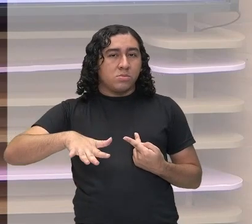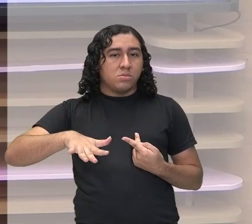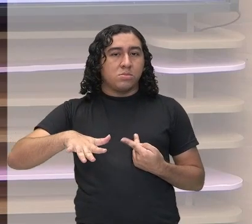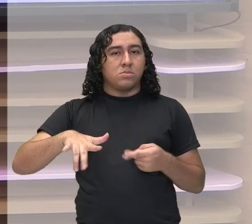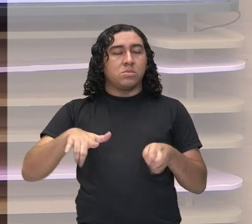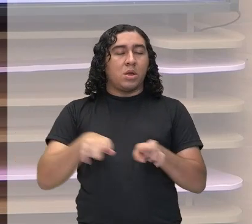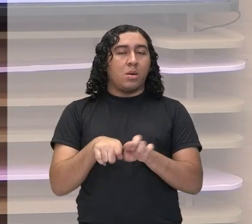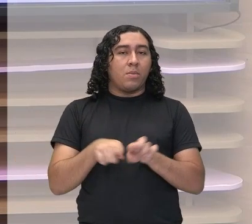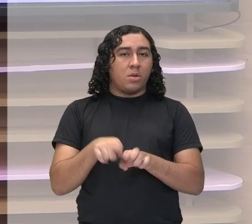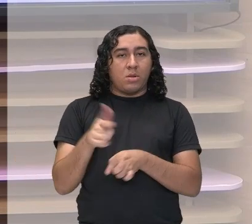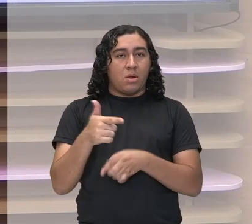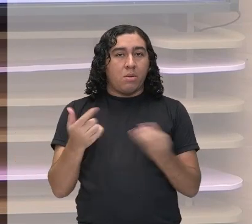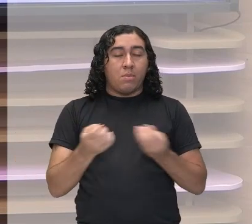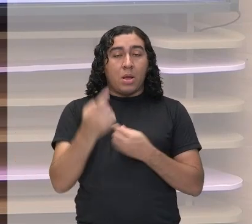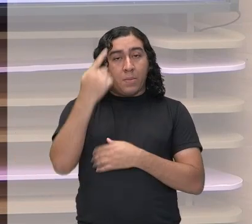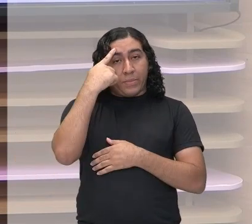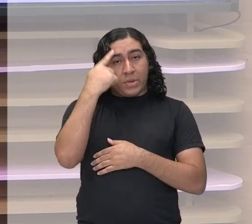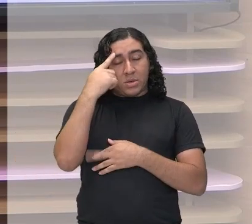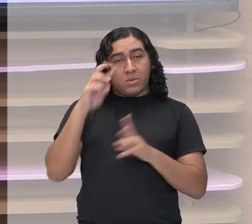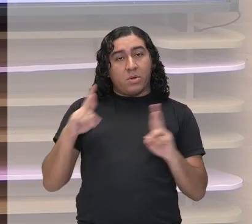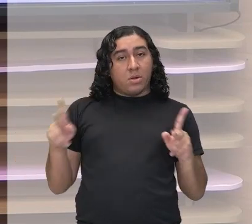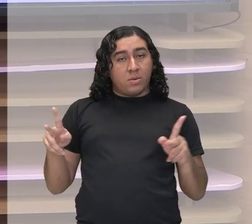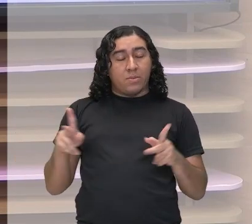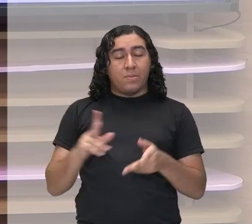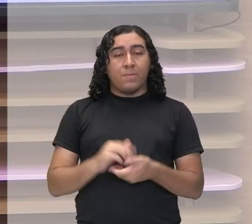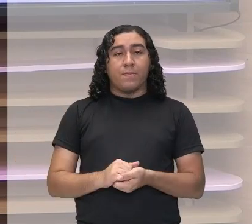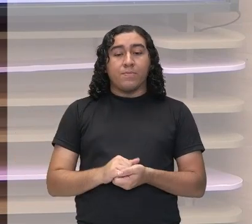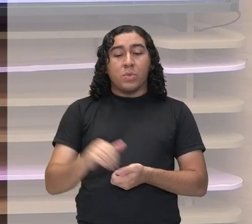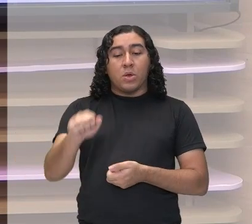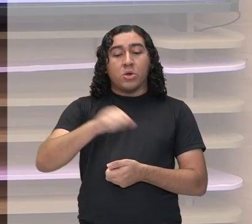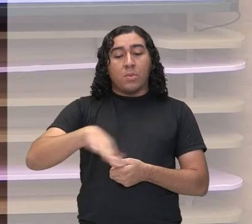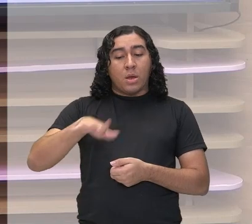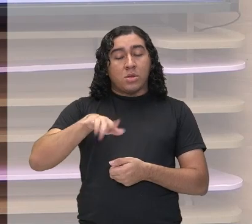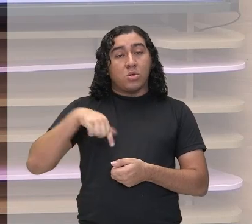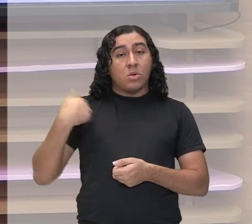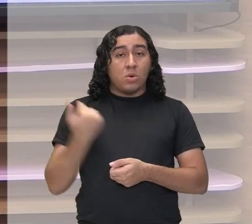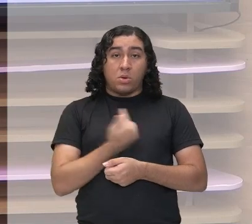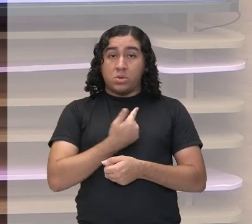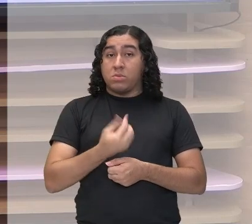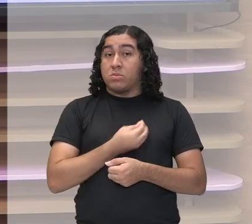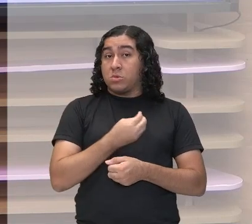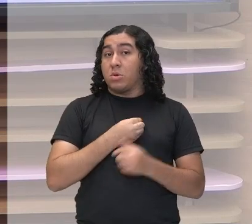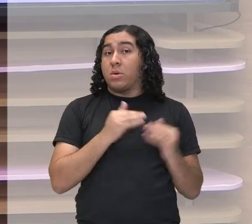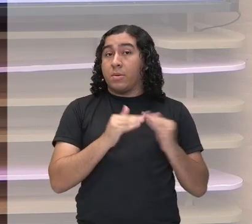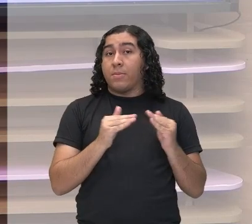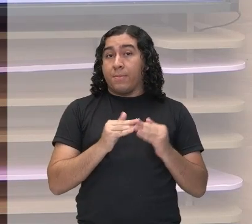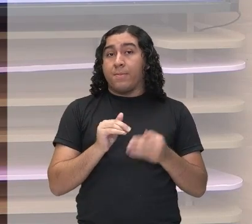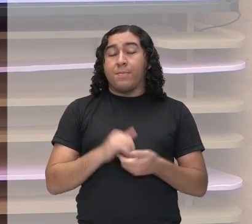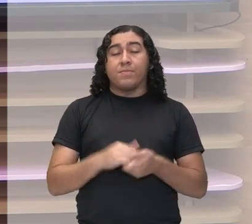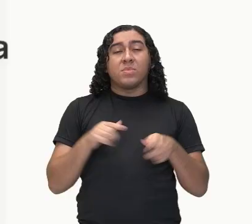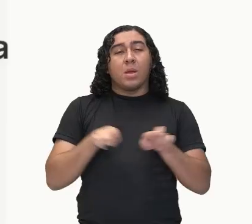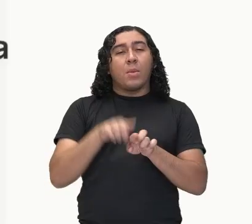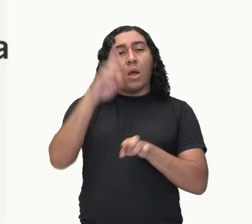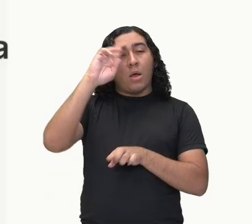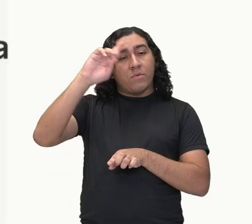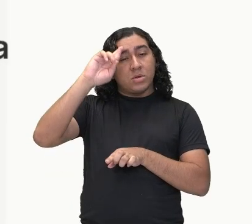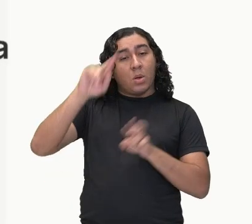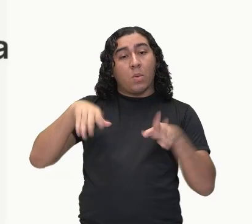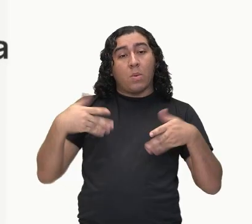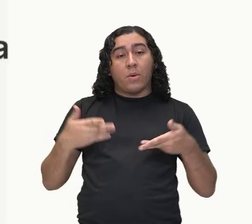de pensamento. O ambiente é o nosso lar, e aí essa reflexão que eu trago para vocês